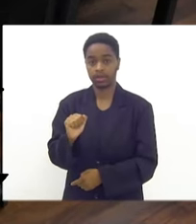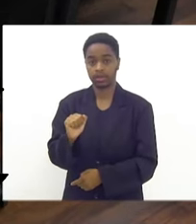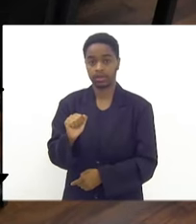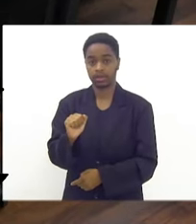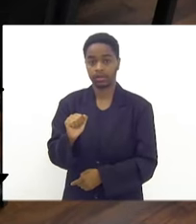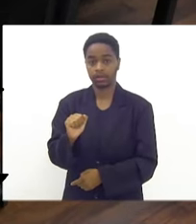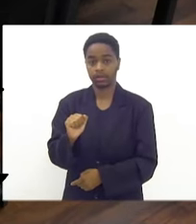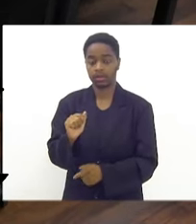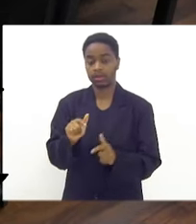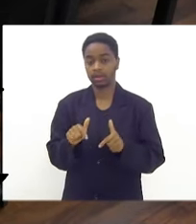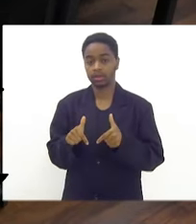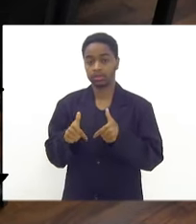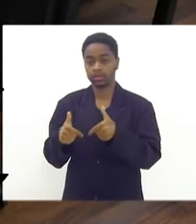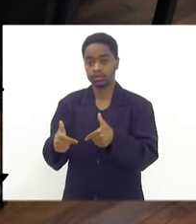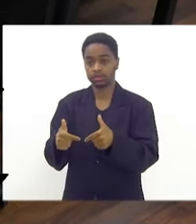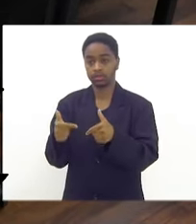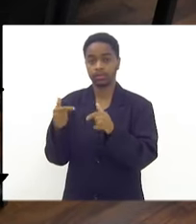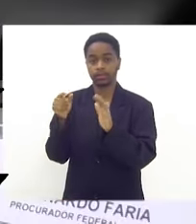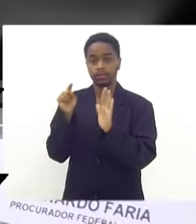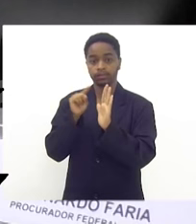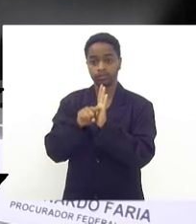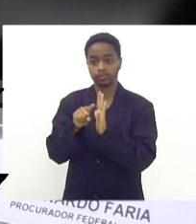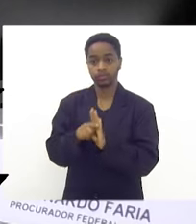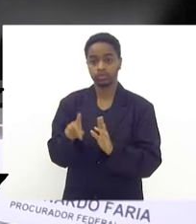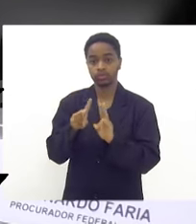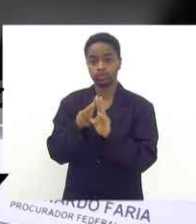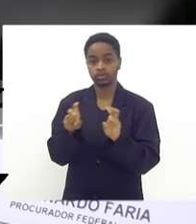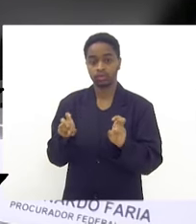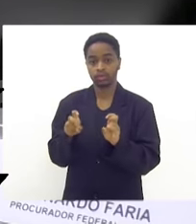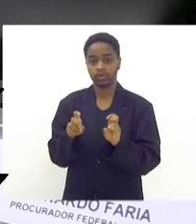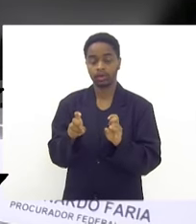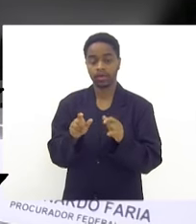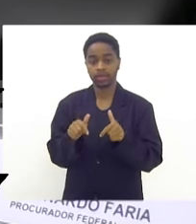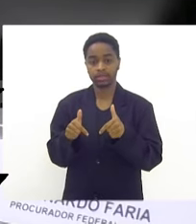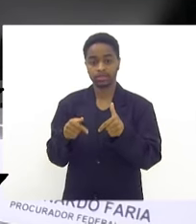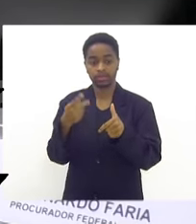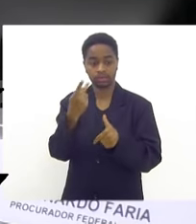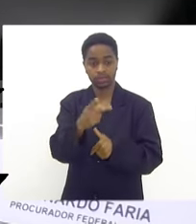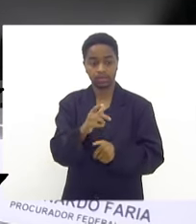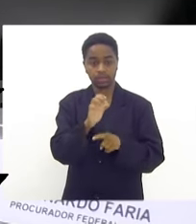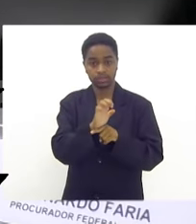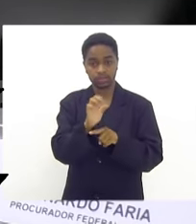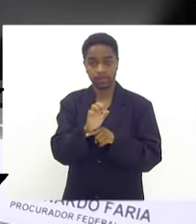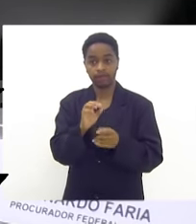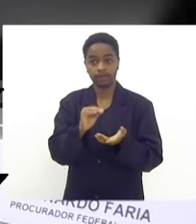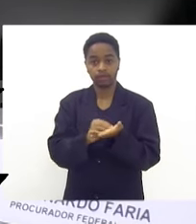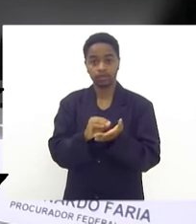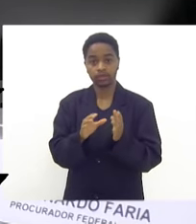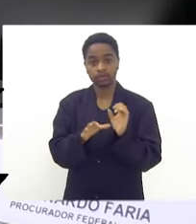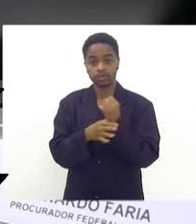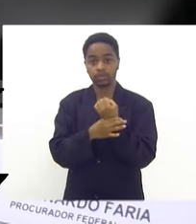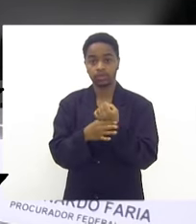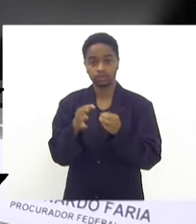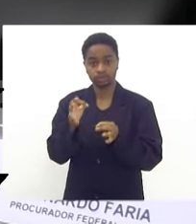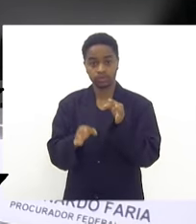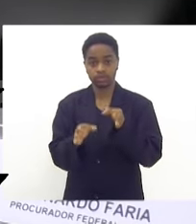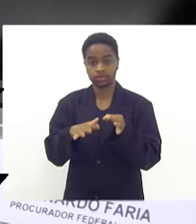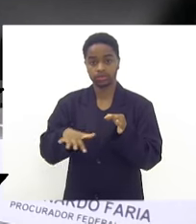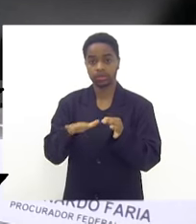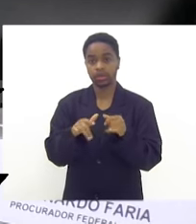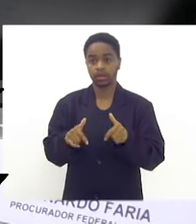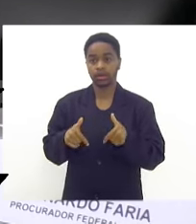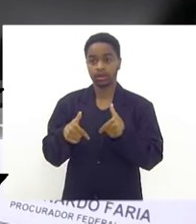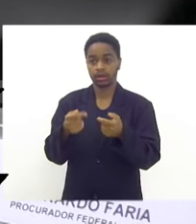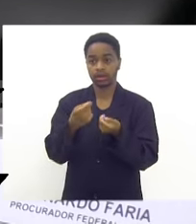na na no questionamento de uma operação licenciada pelo Estado cria insegurança jurídica paraa atividade econômica porque se se o